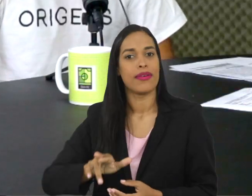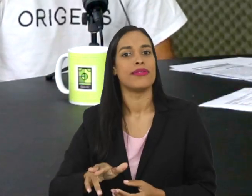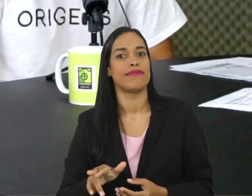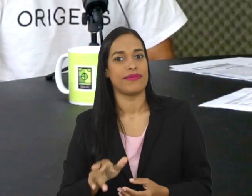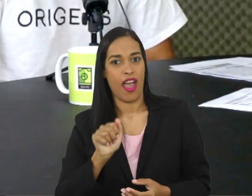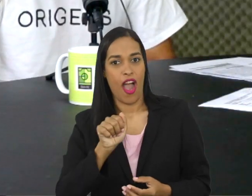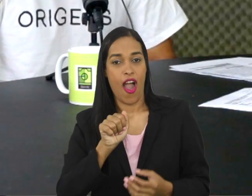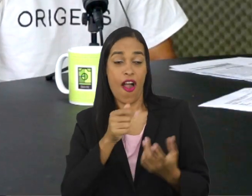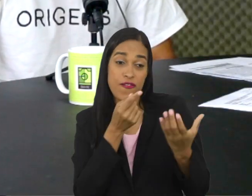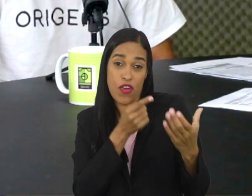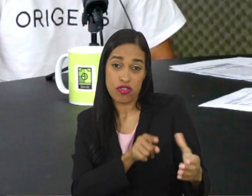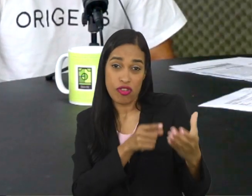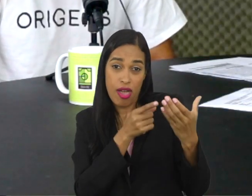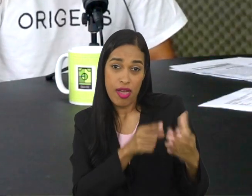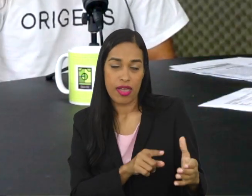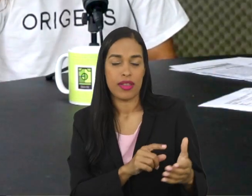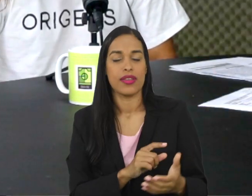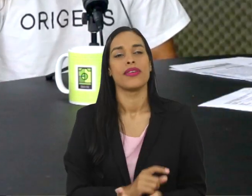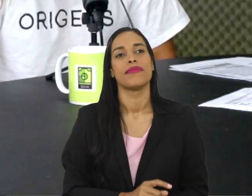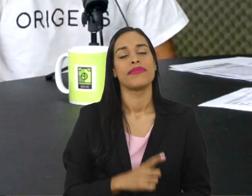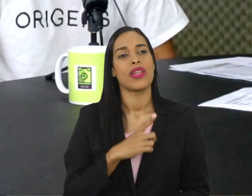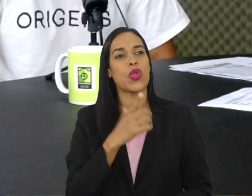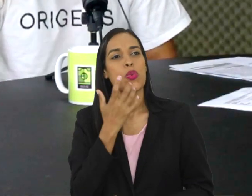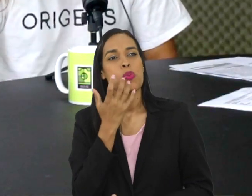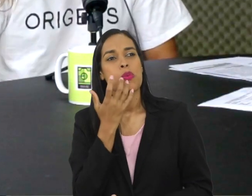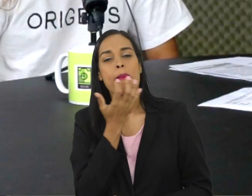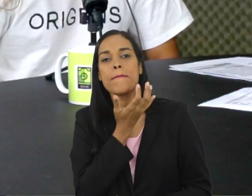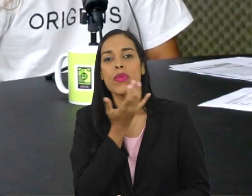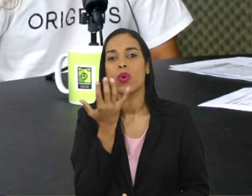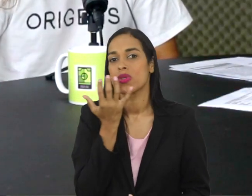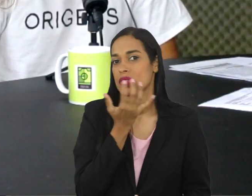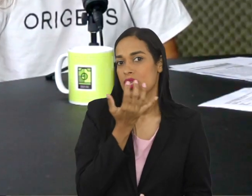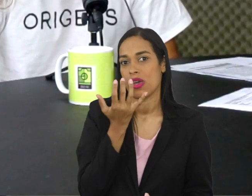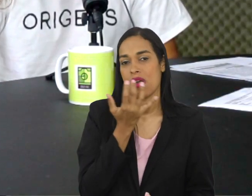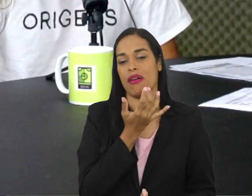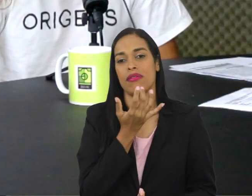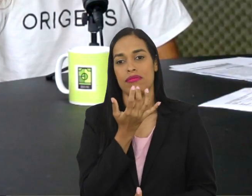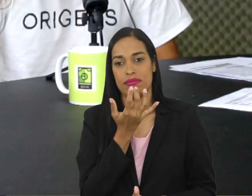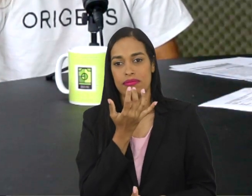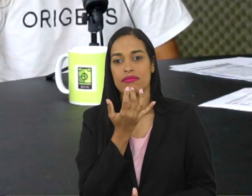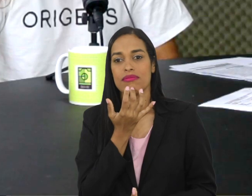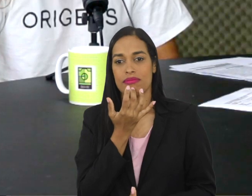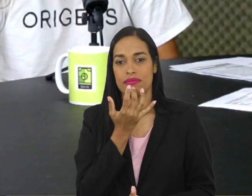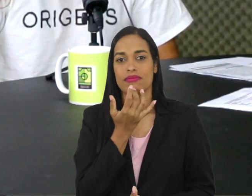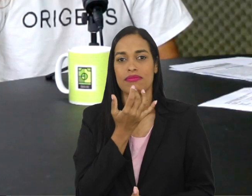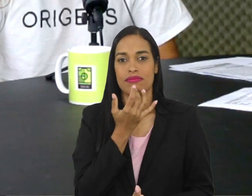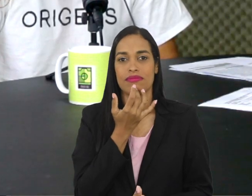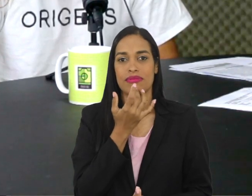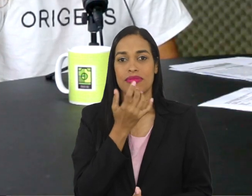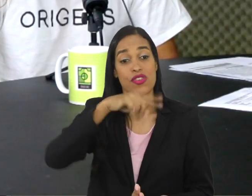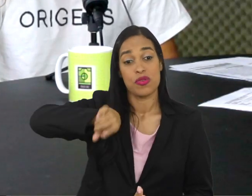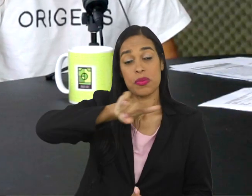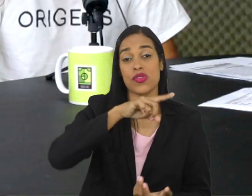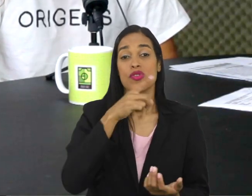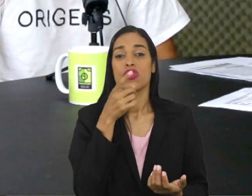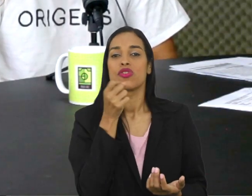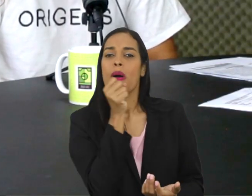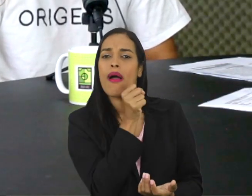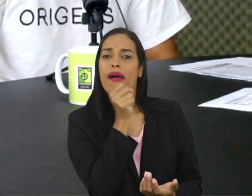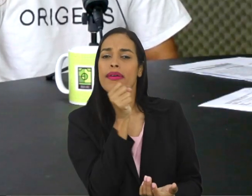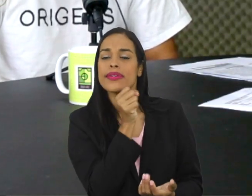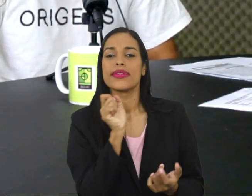que eu vim pra cá ainda um pouco reticente, porque tem até uma música que tá aí na boca do povo, que